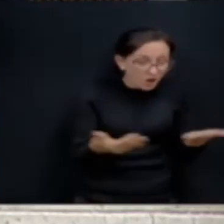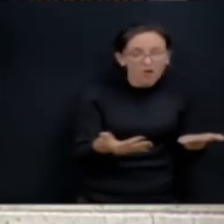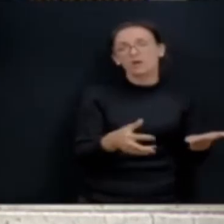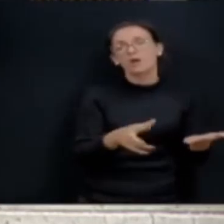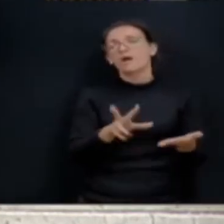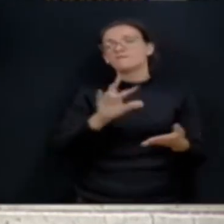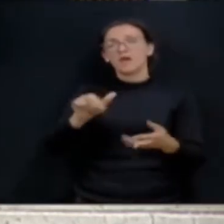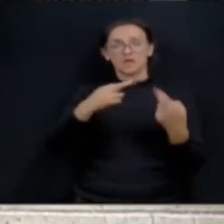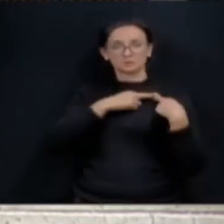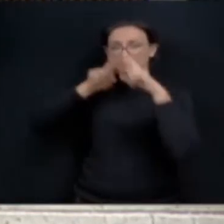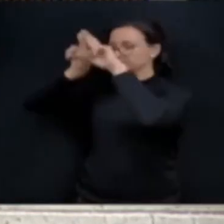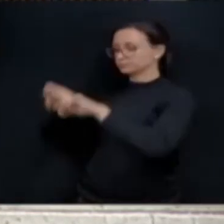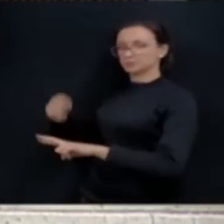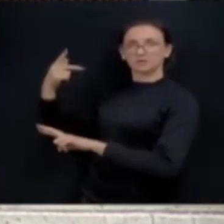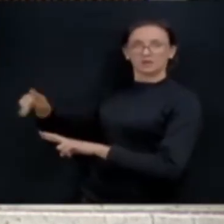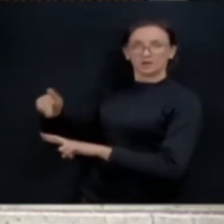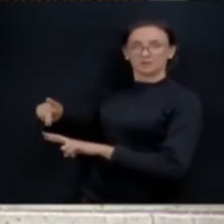assumir a responsabilidade.